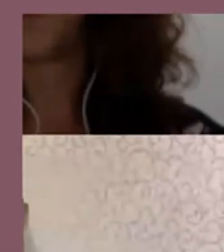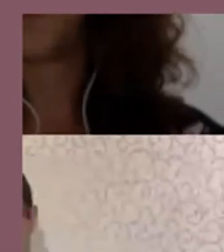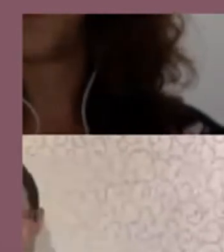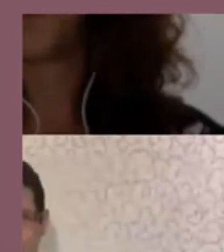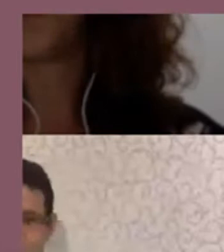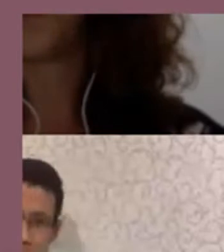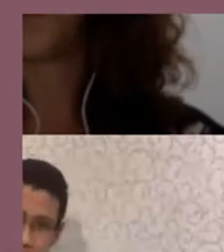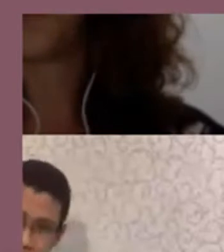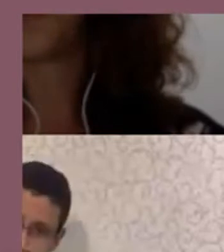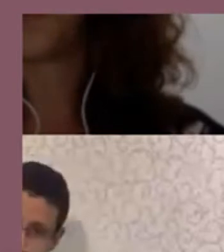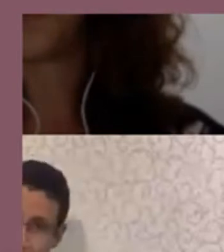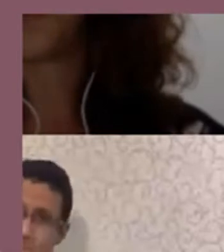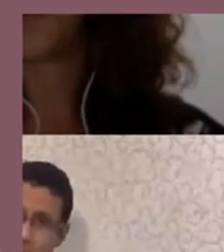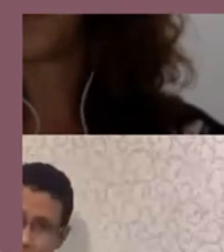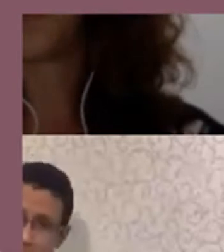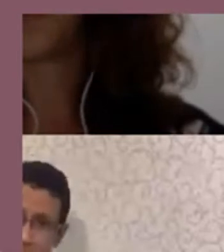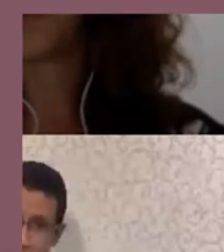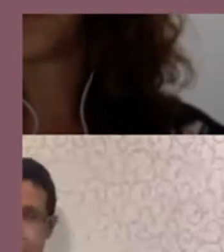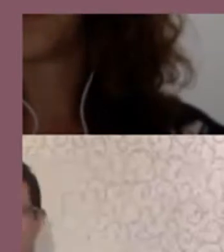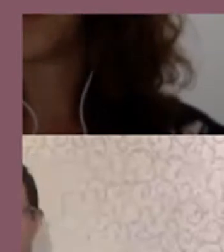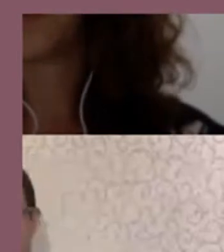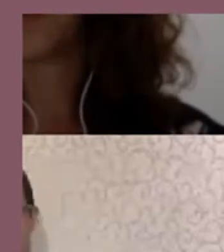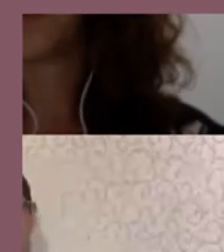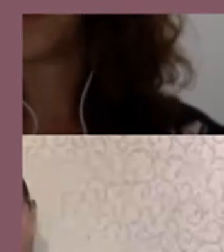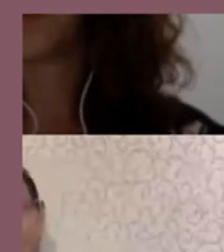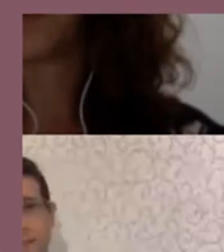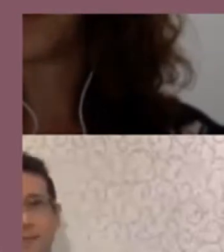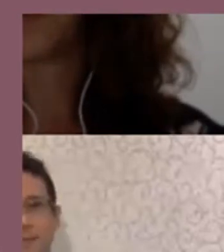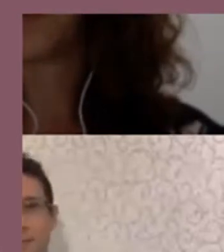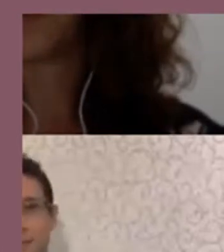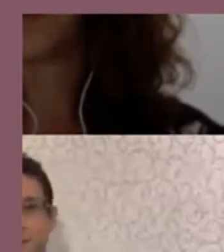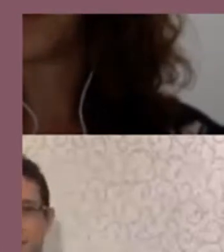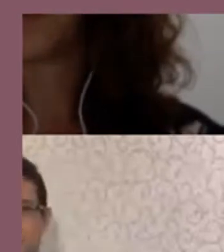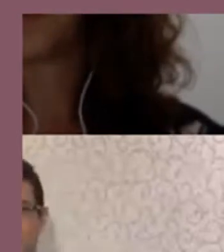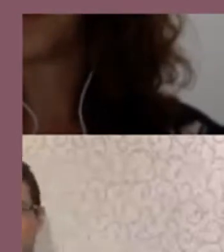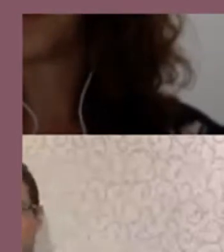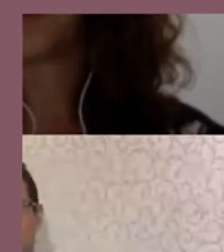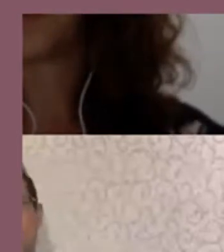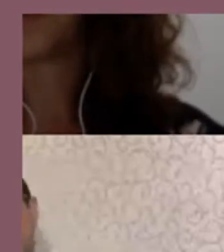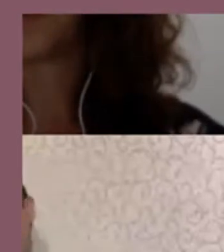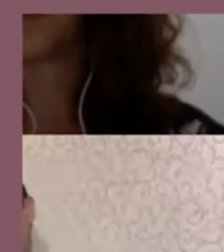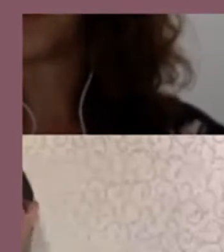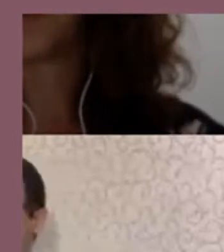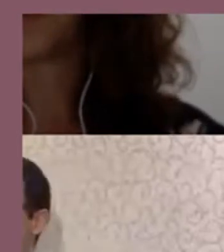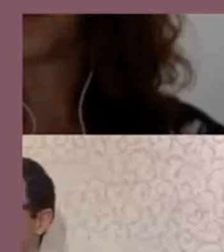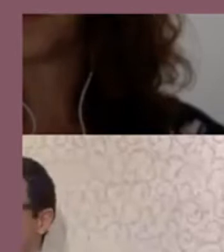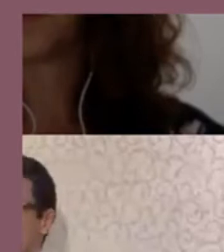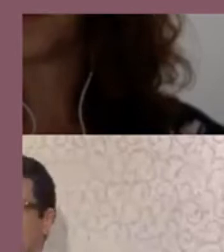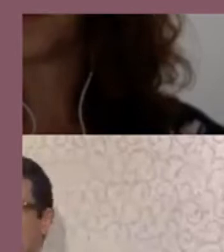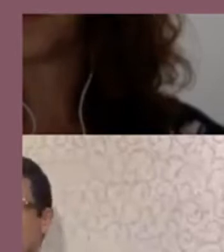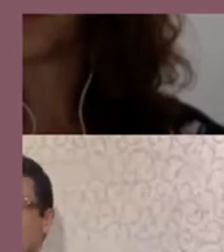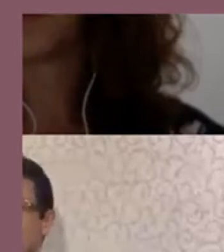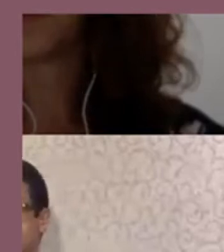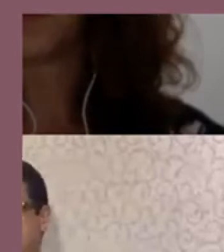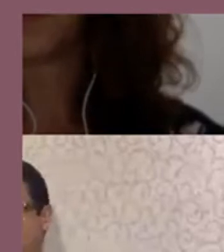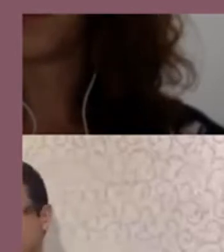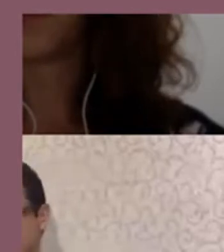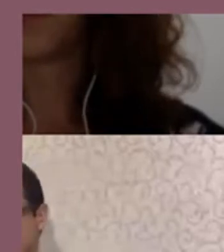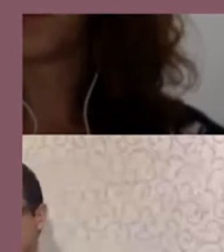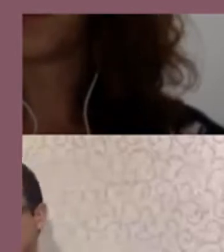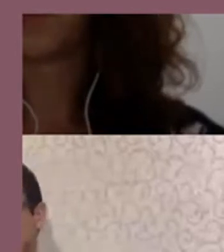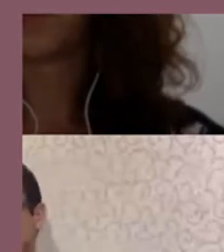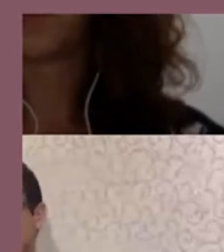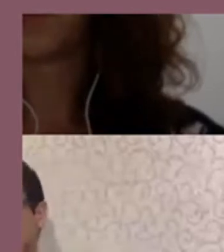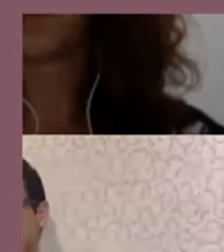orientação para cada um de nós. Mas não é um texto que vai modificar